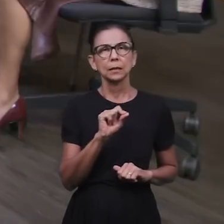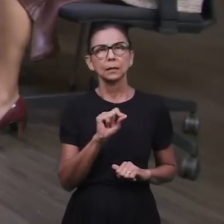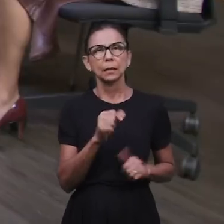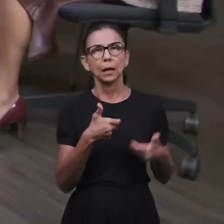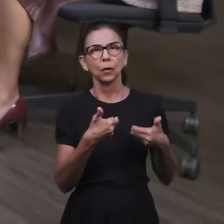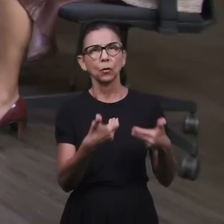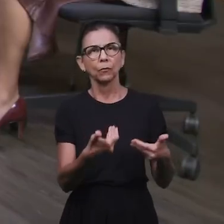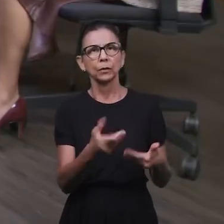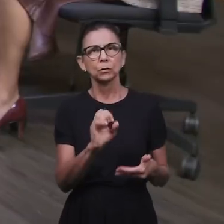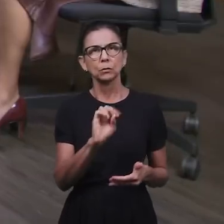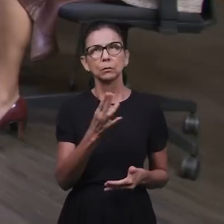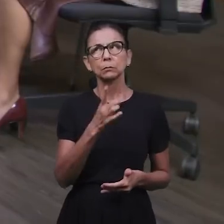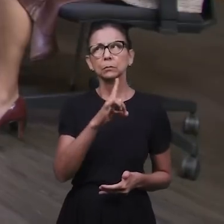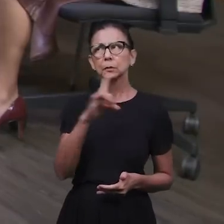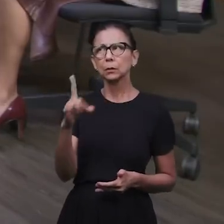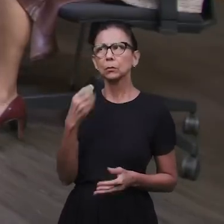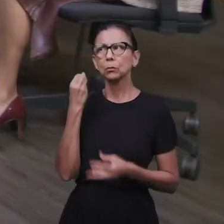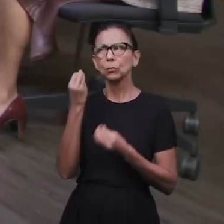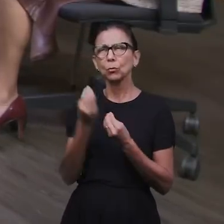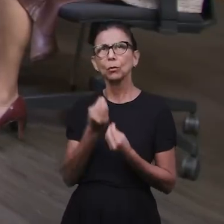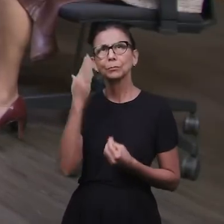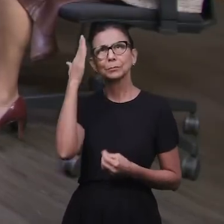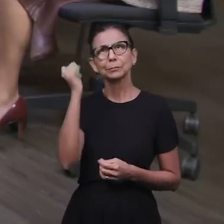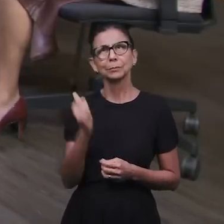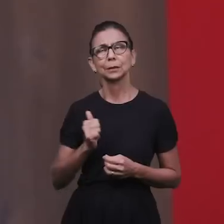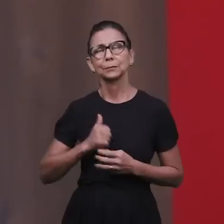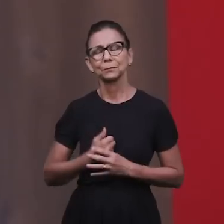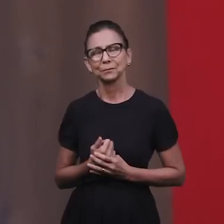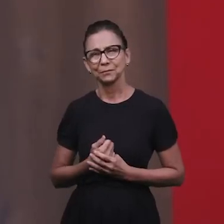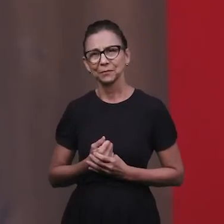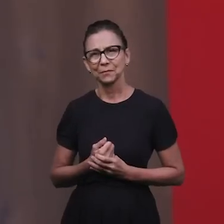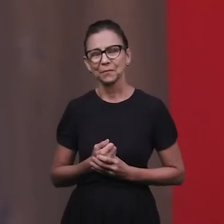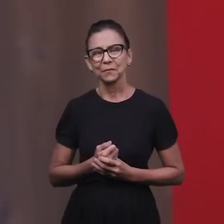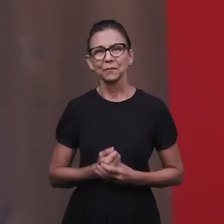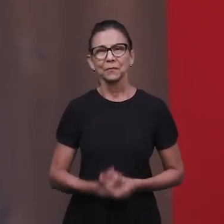Essa resposta, ela vem de uma pergunta.